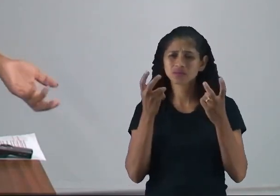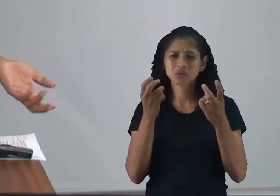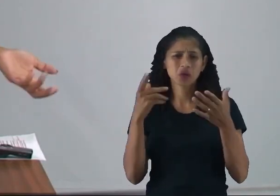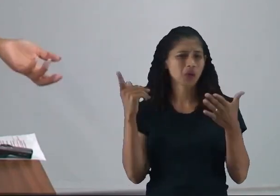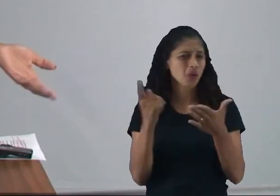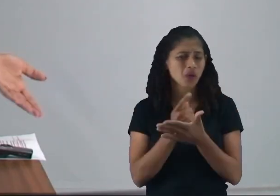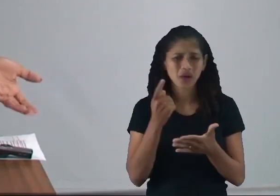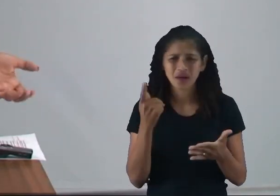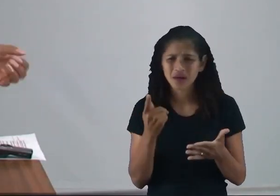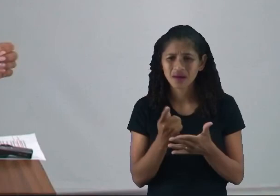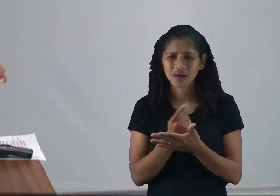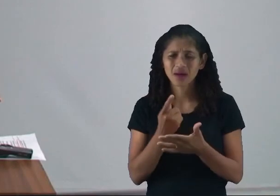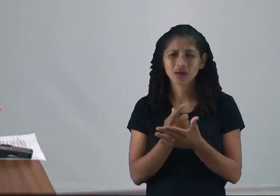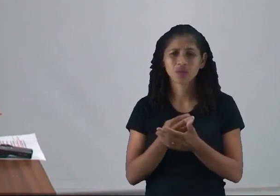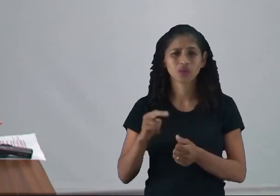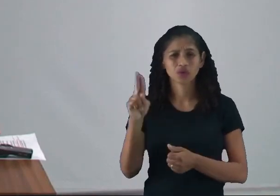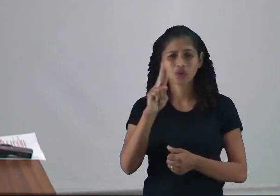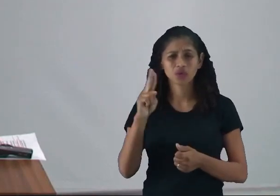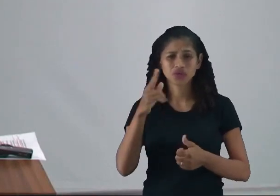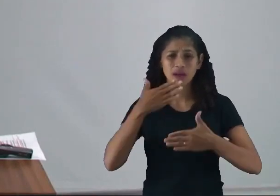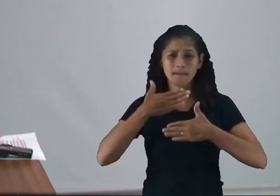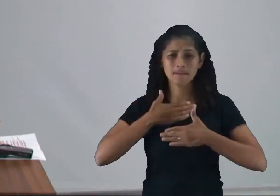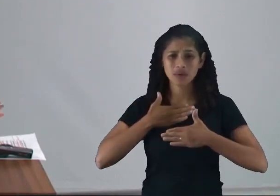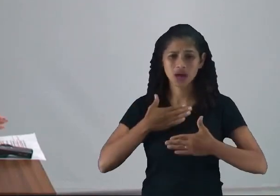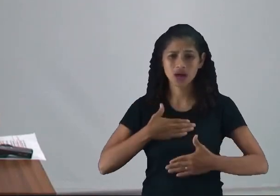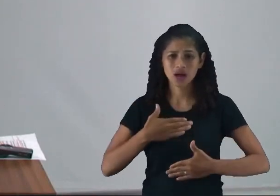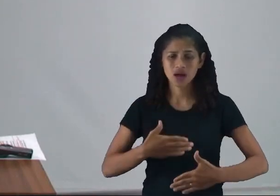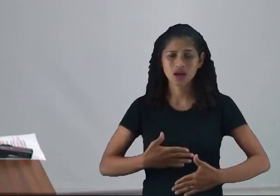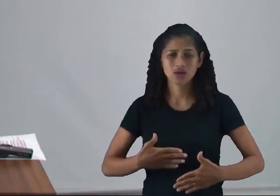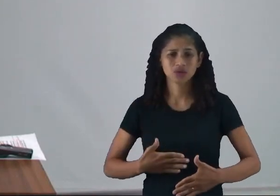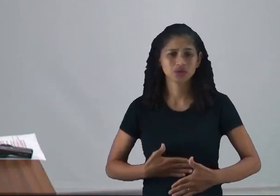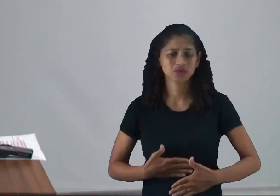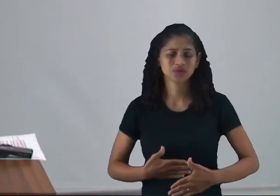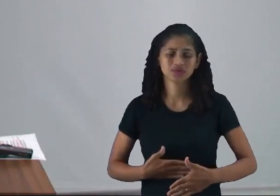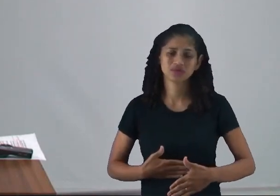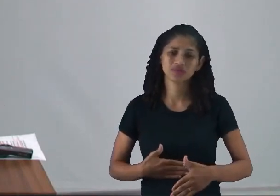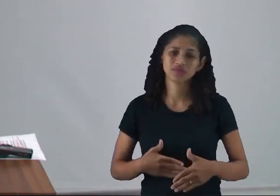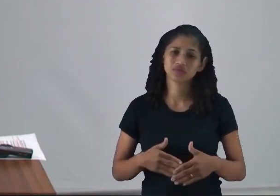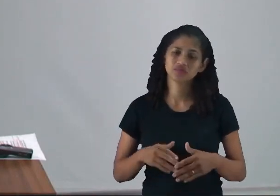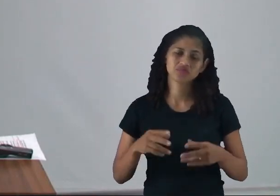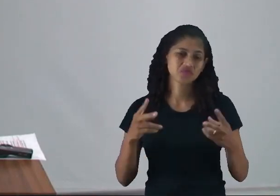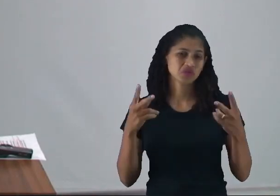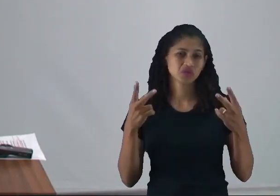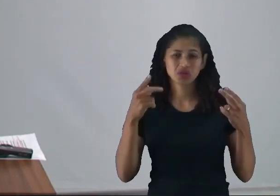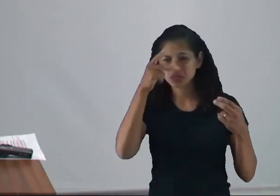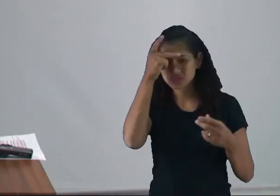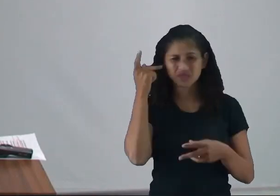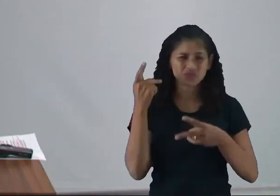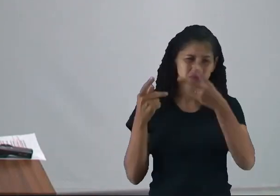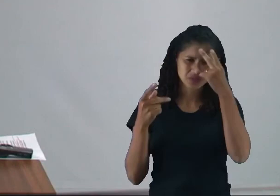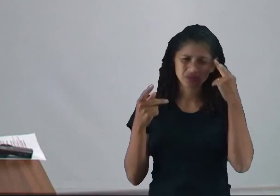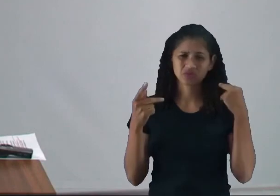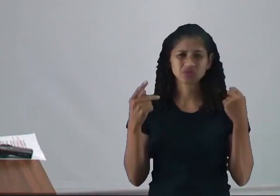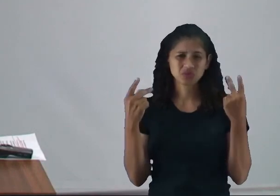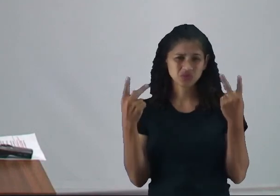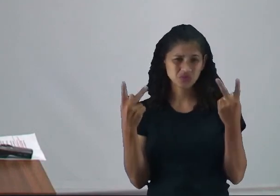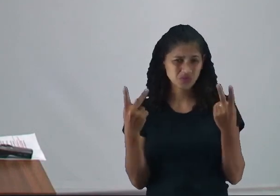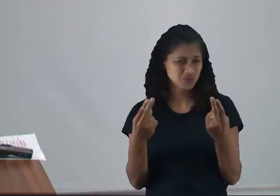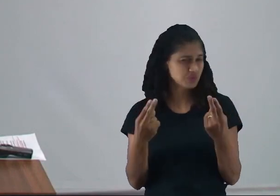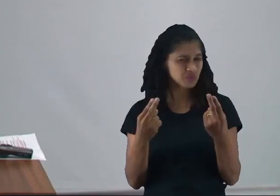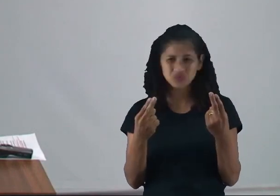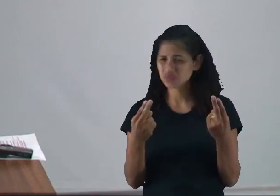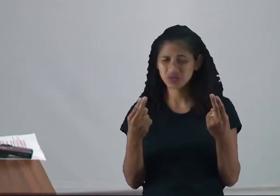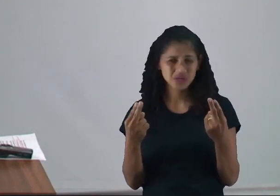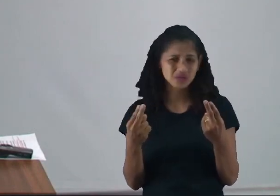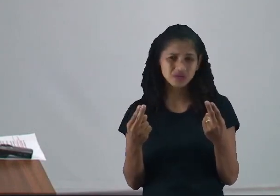Por utilizarem as partes do corpo, nem todo mundo tem o mesmo tamanho, as pessoas têm um tamanho diferente, então não